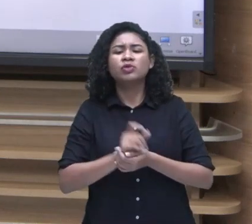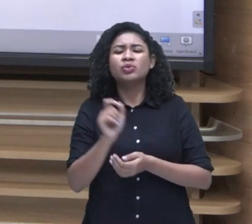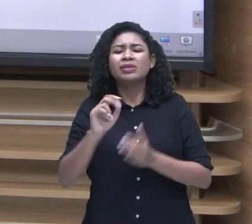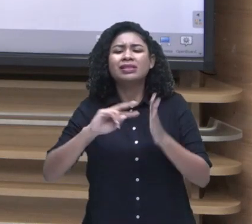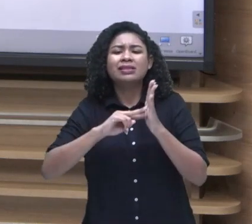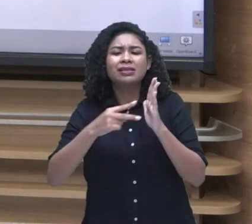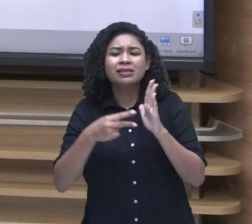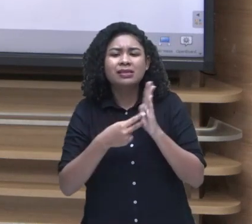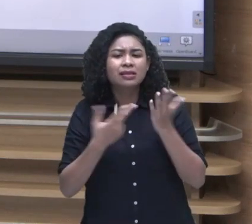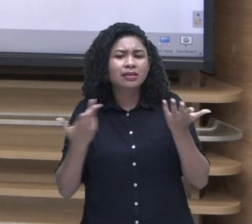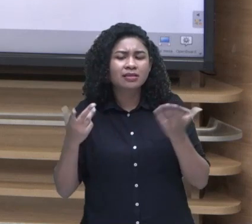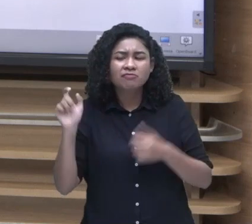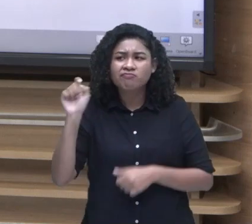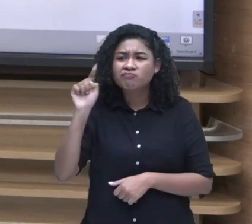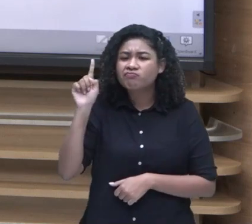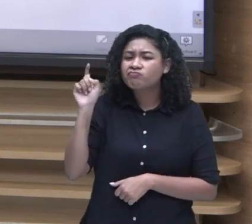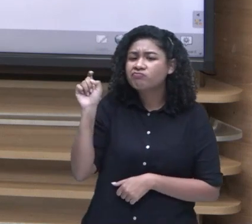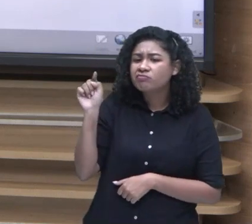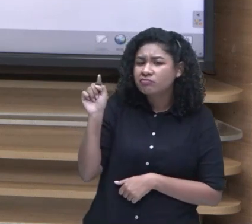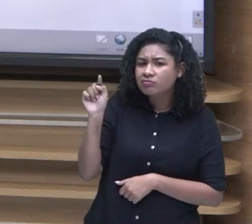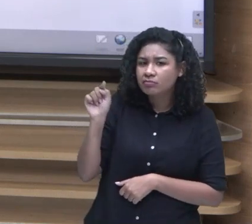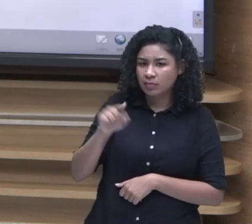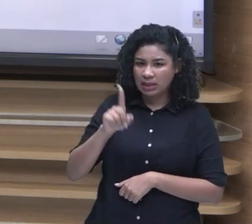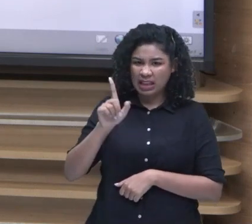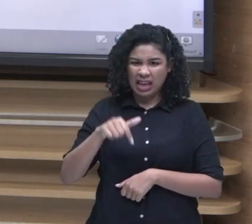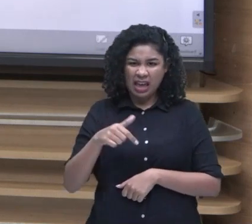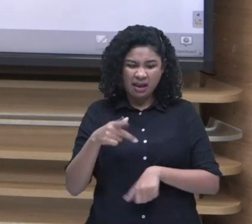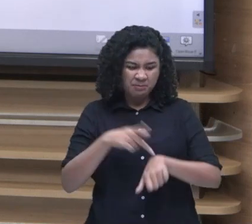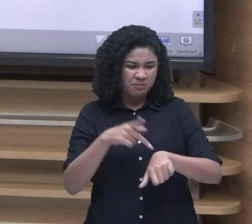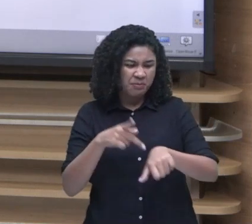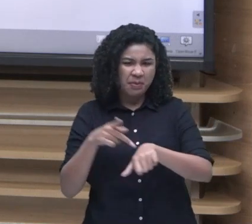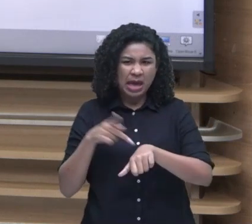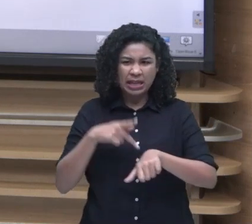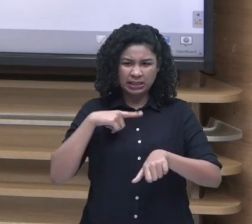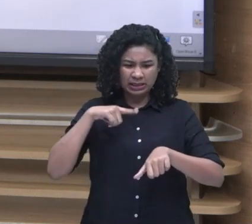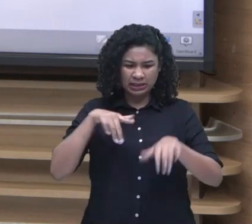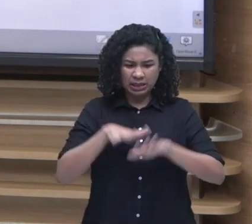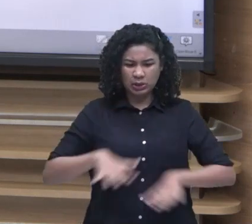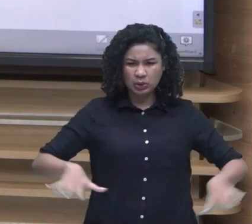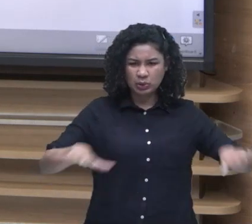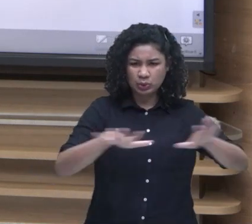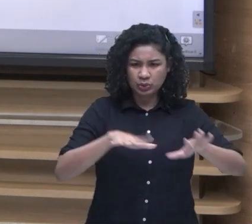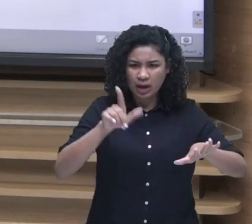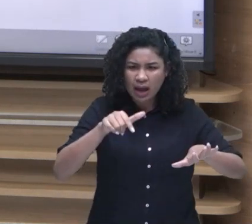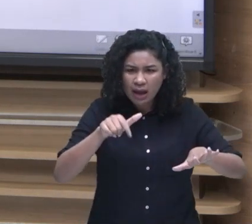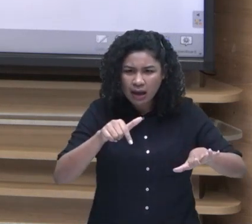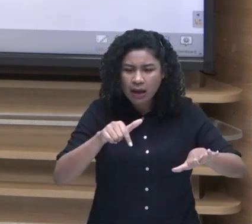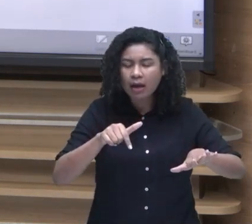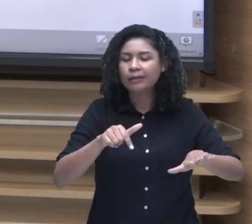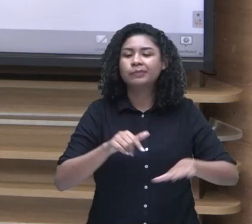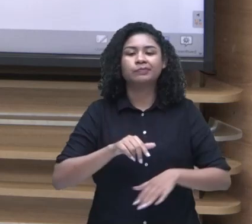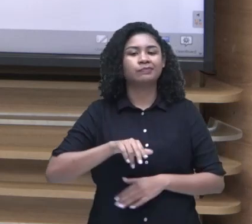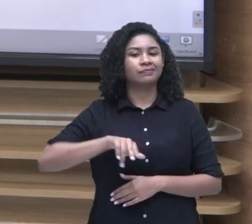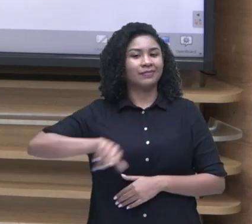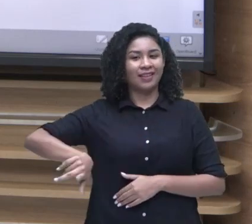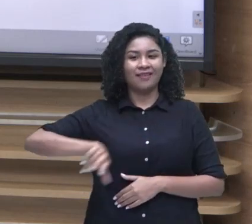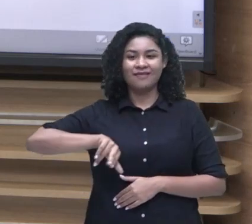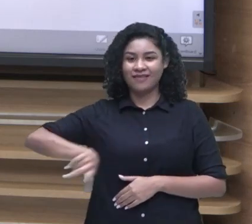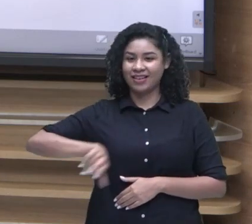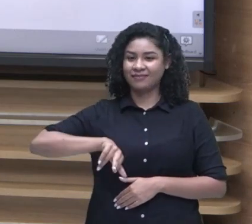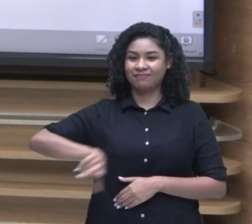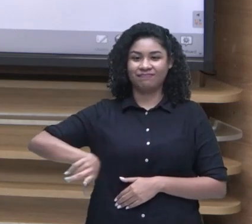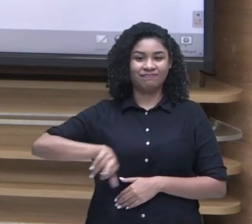será? Será que é aquela que nós encontramos no chão e tal? Não. Nesse contexto aqui, dá para a